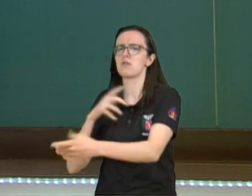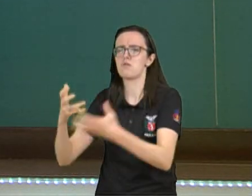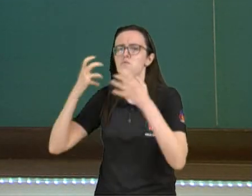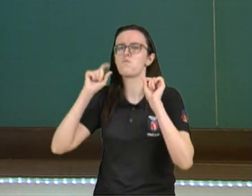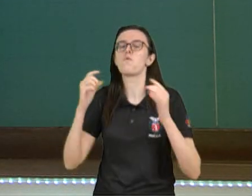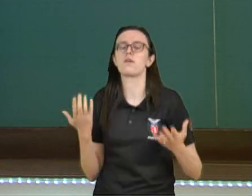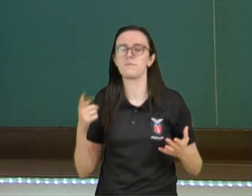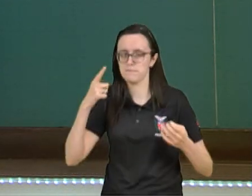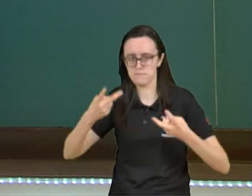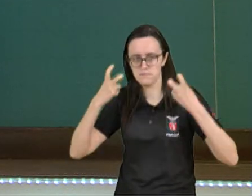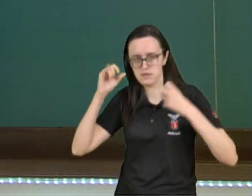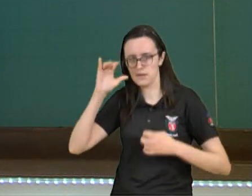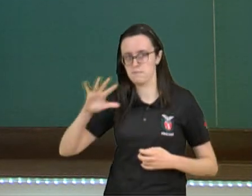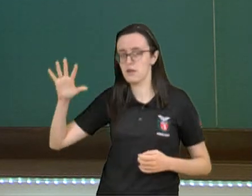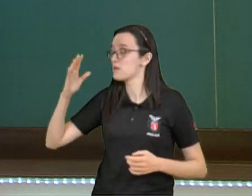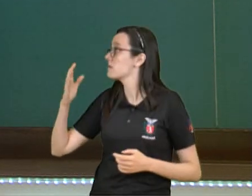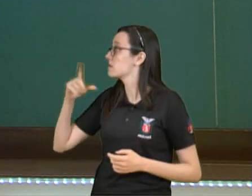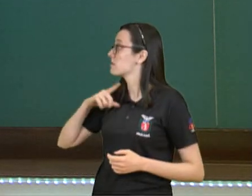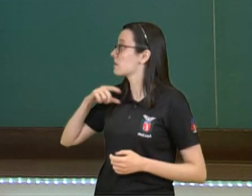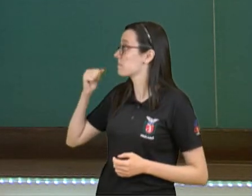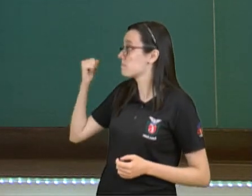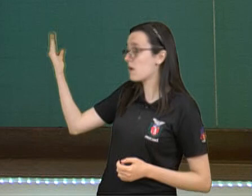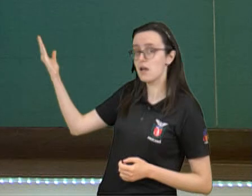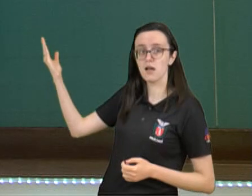luz. Percebam na imagem da esquerda.